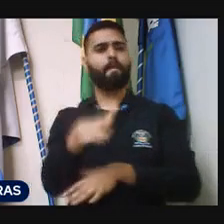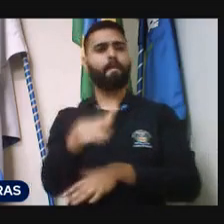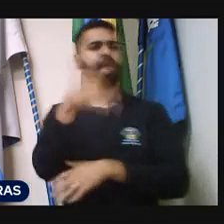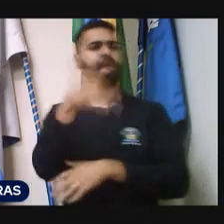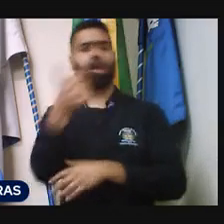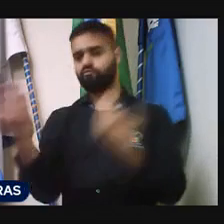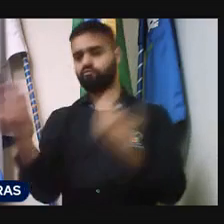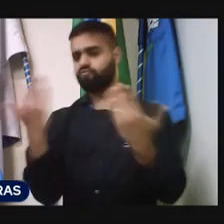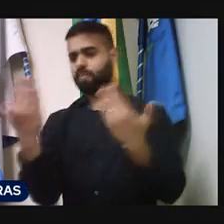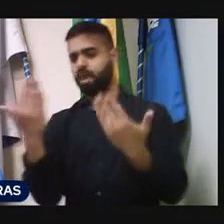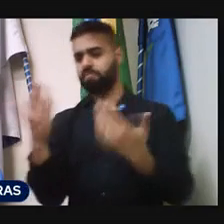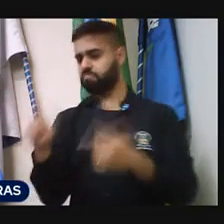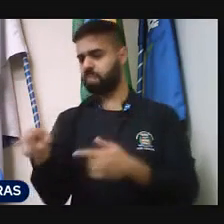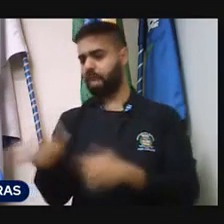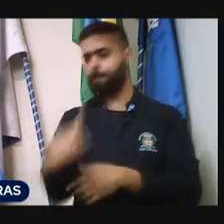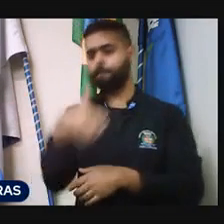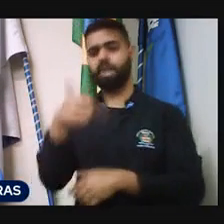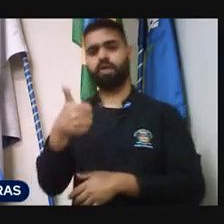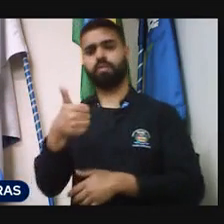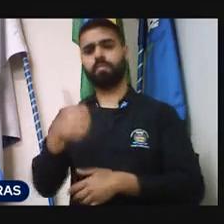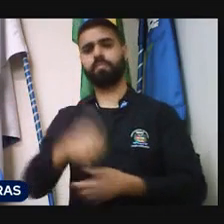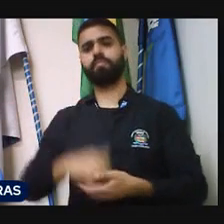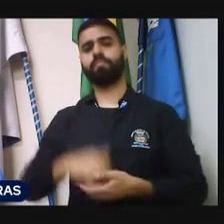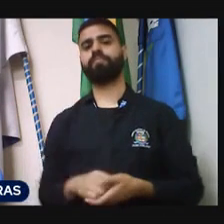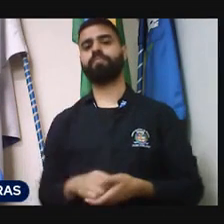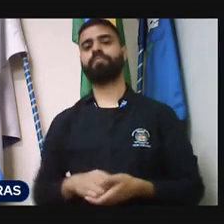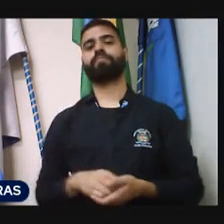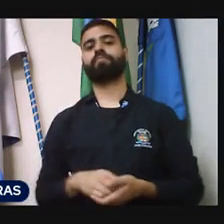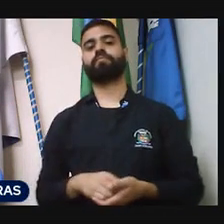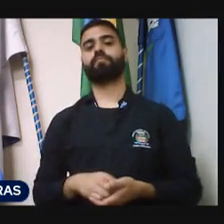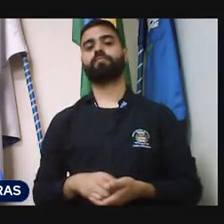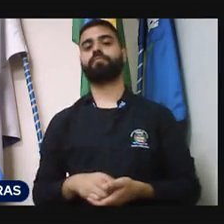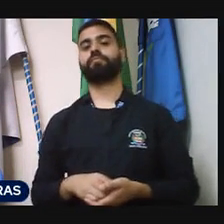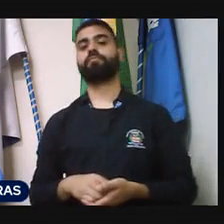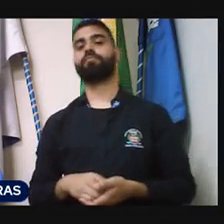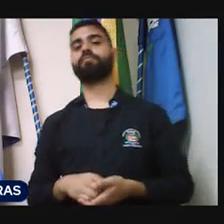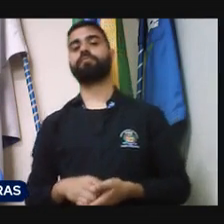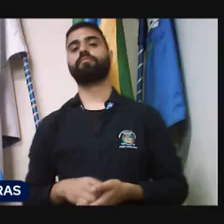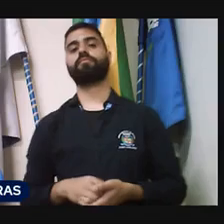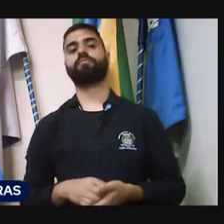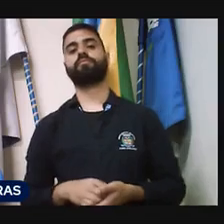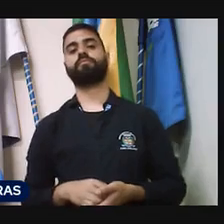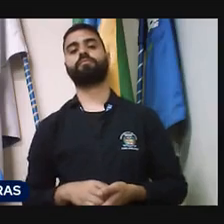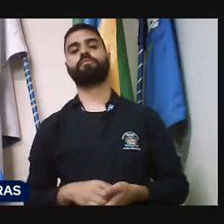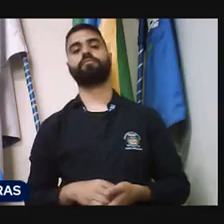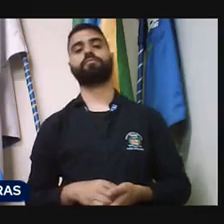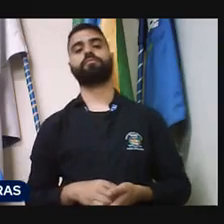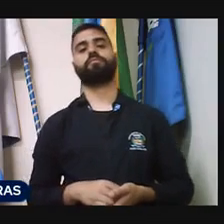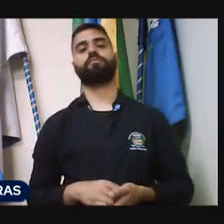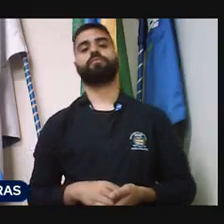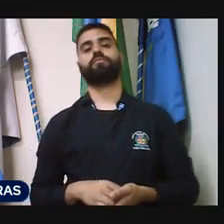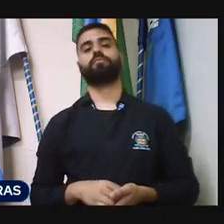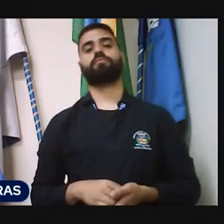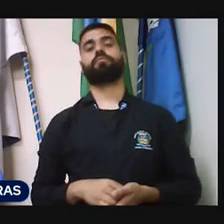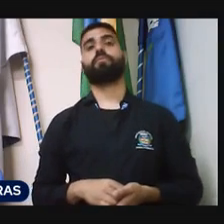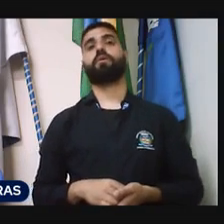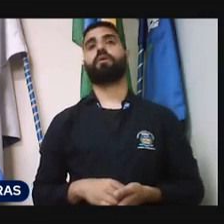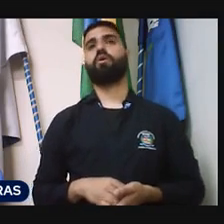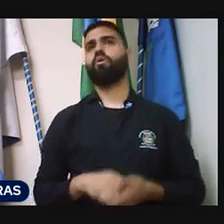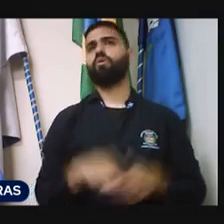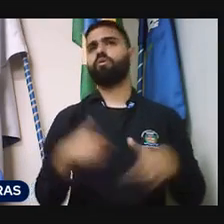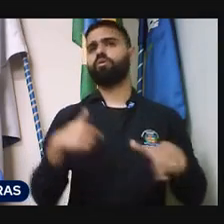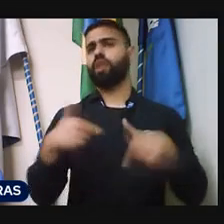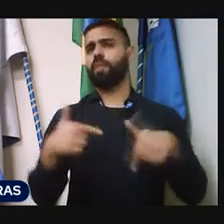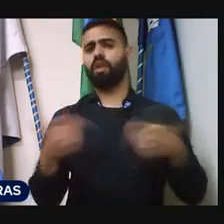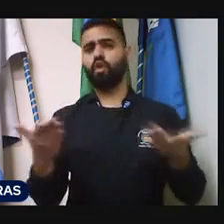município a melhor com o município trabalho que foi feito permitiu que hoje o hospital